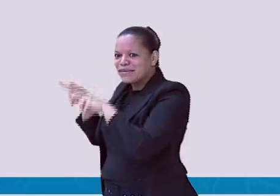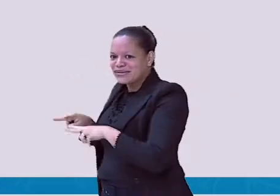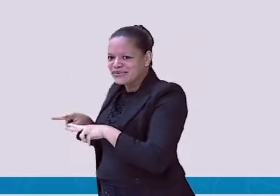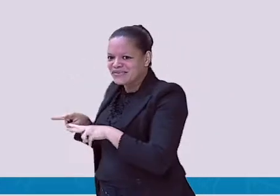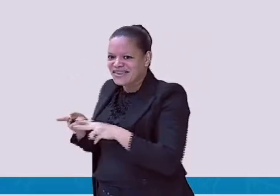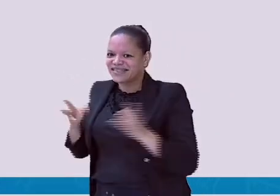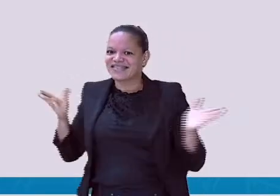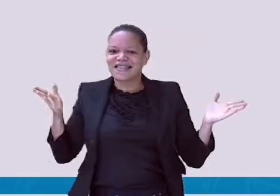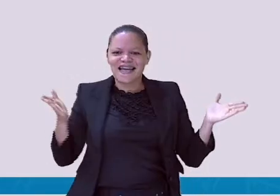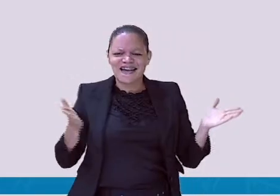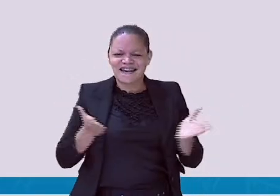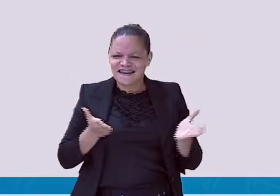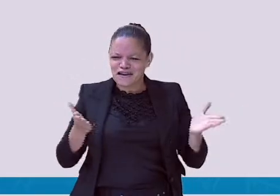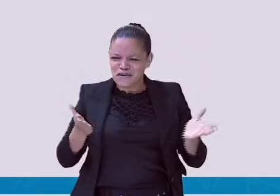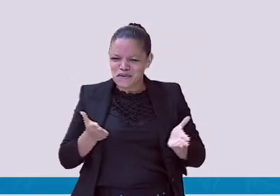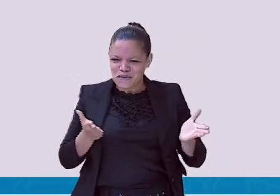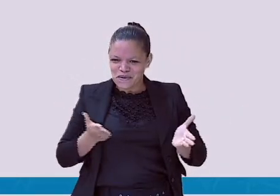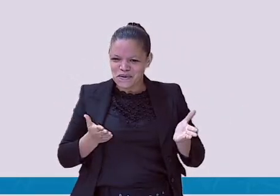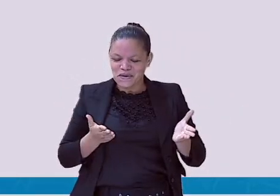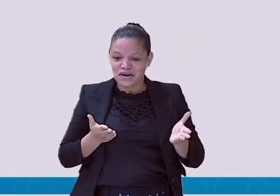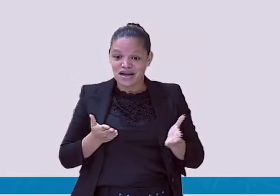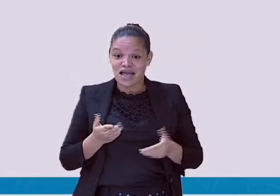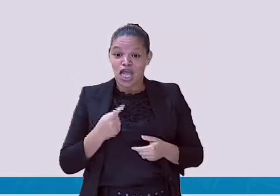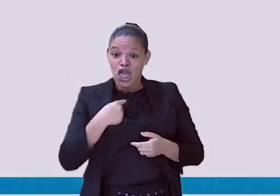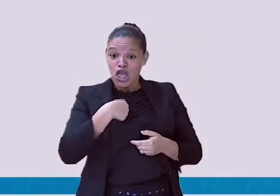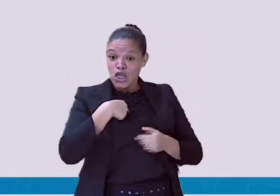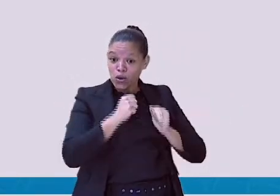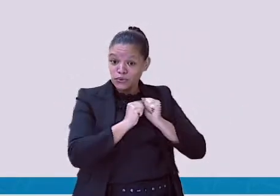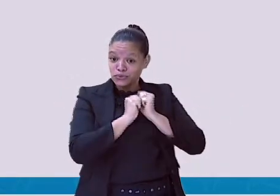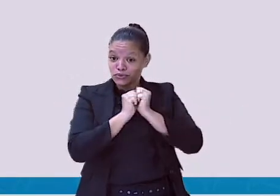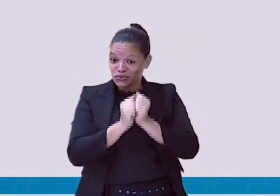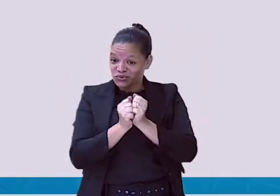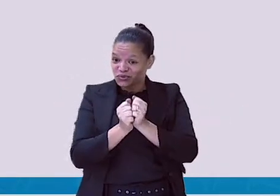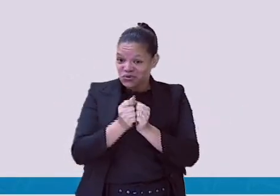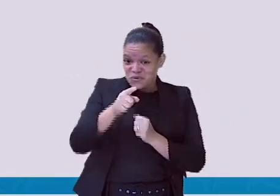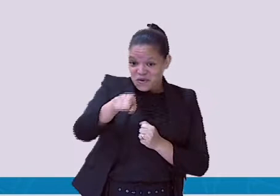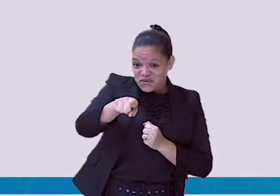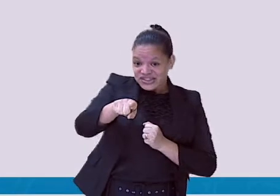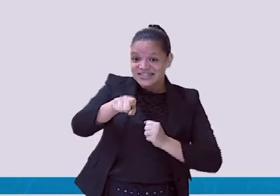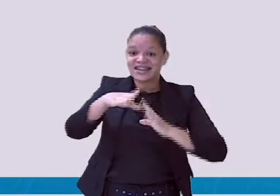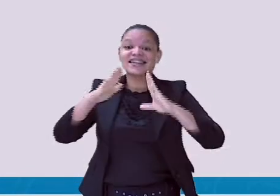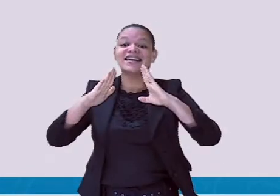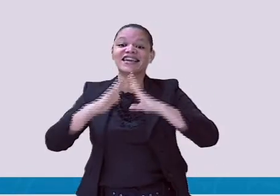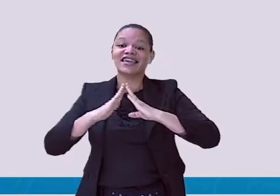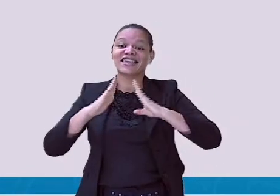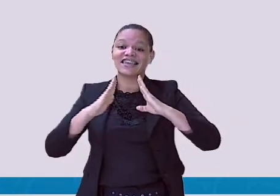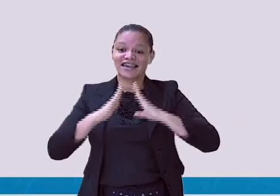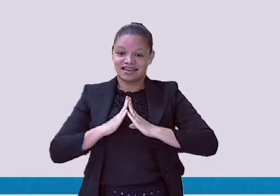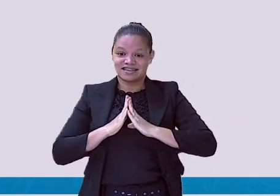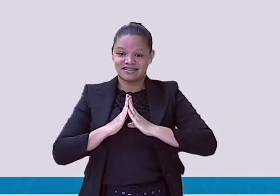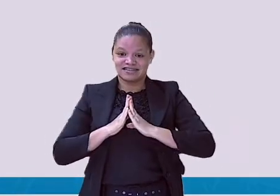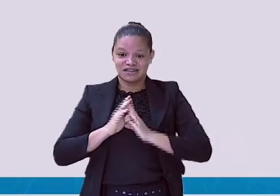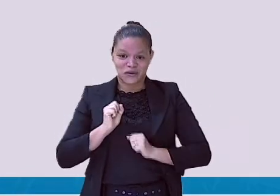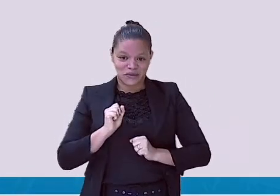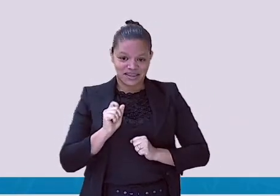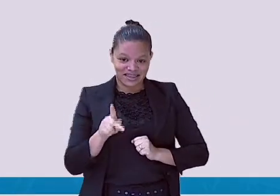uma leitura coletiva, eu e vocês aí de casa, sobre o